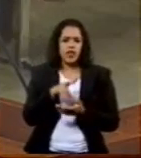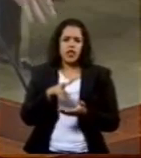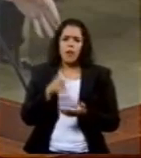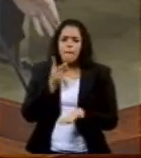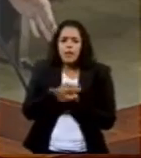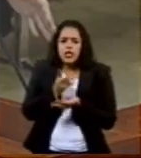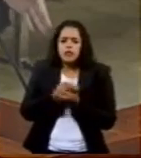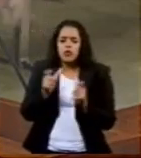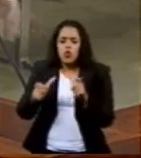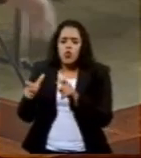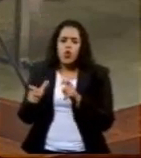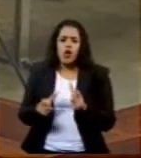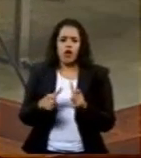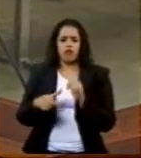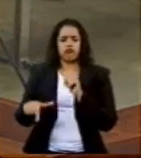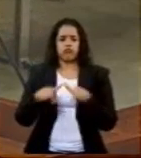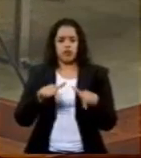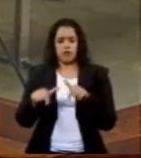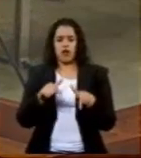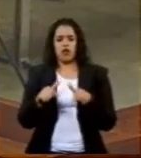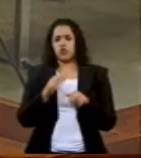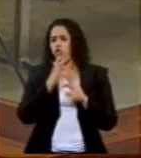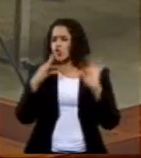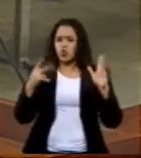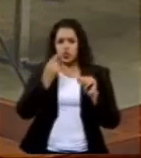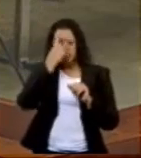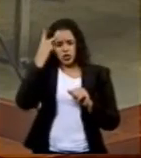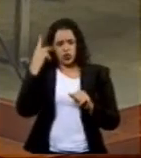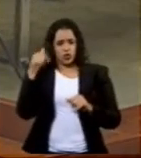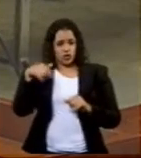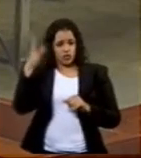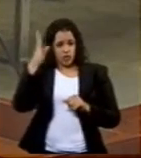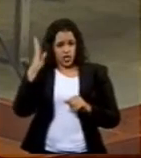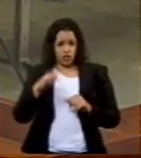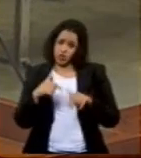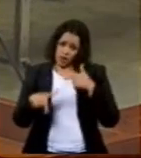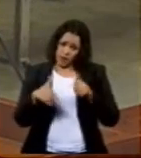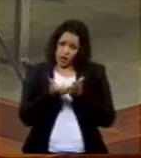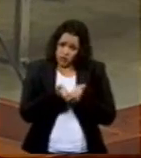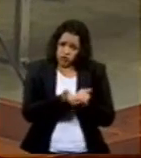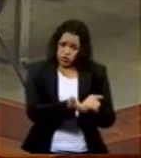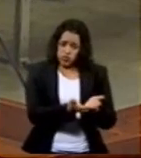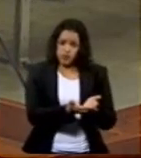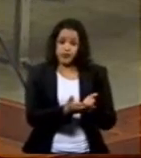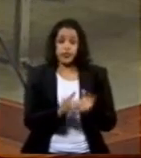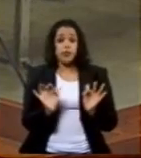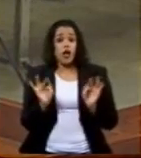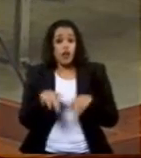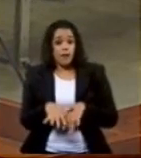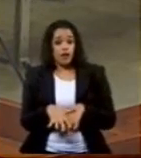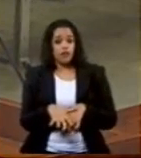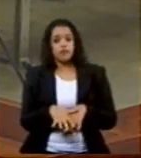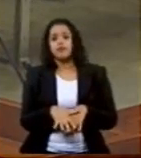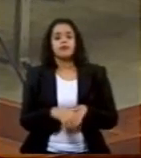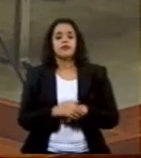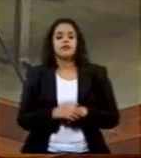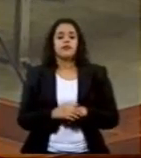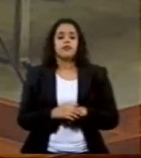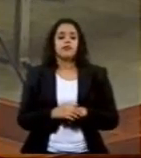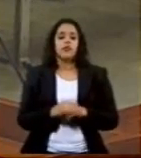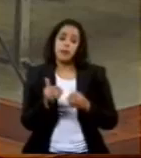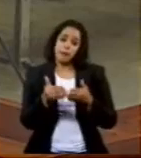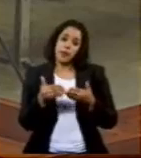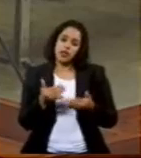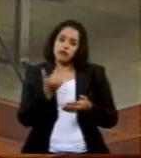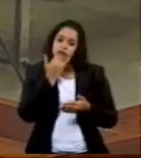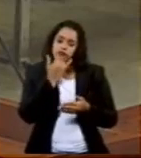ambiente de trabalho desse portuário e de todos os portuários do Brasil, conforme já dito. E, para encerrar, como falta pouco tempo, peço